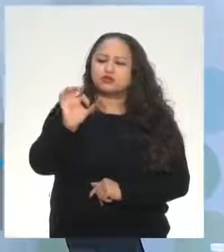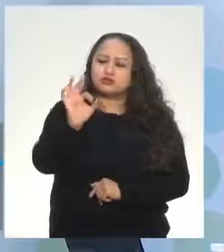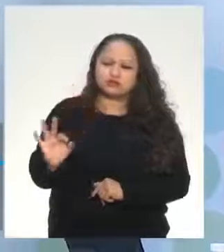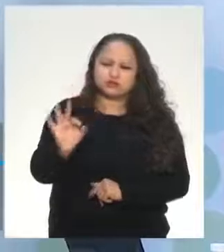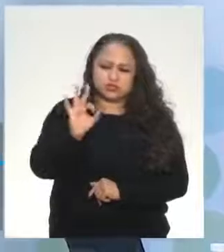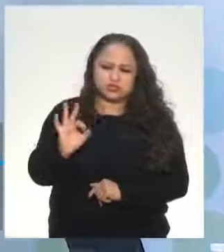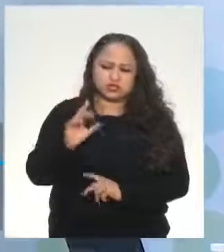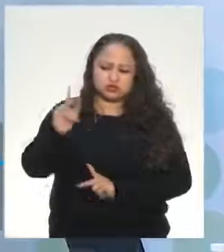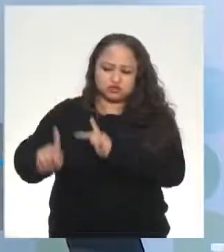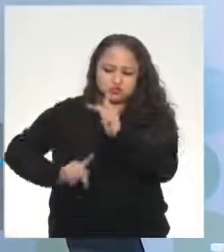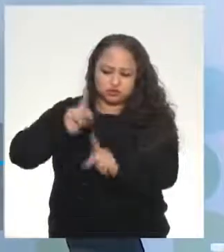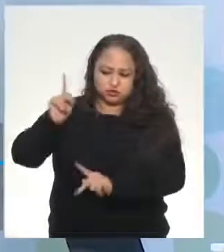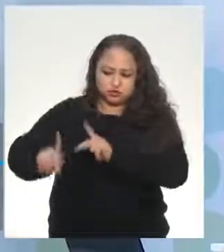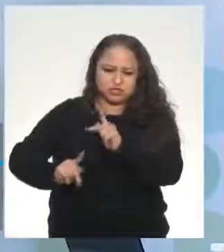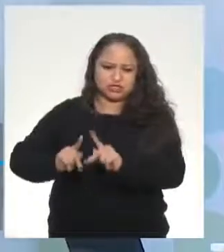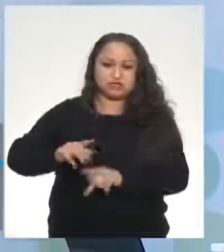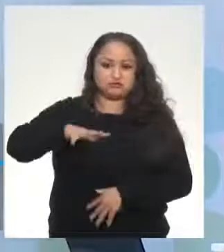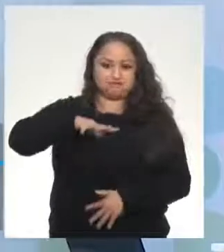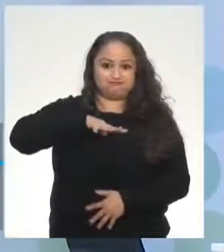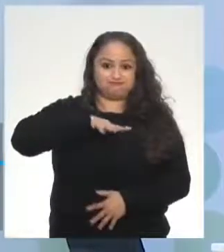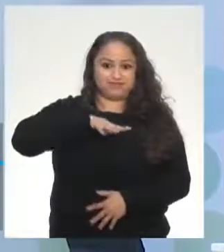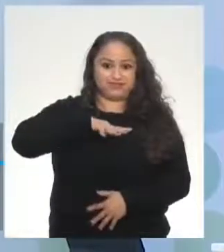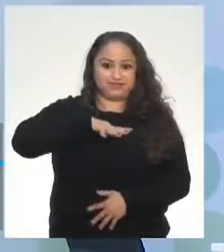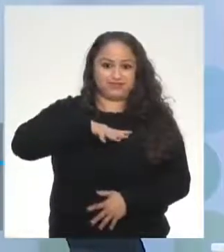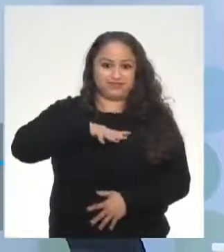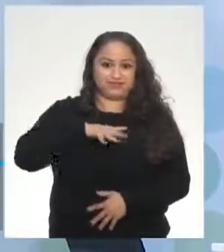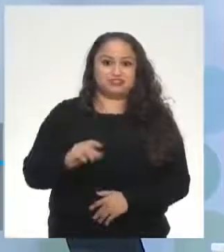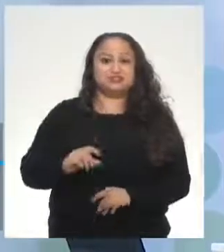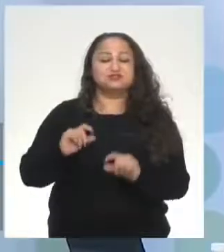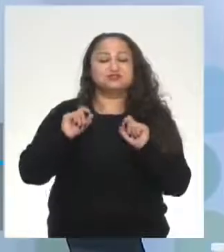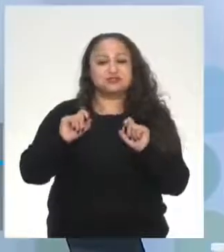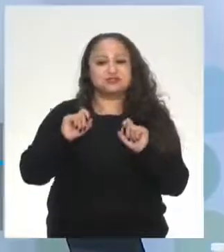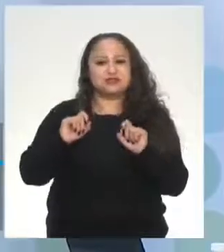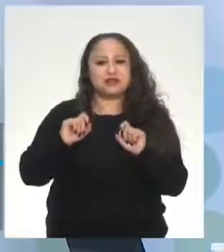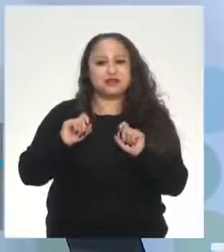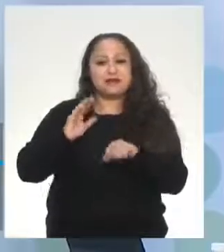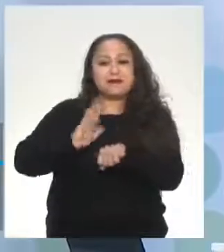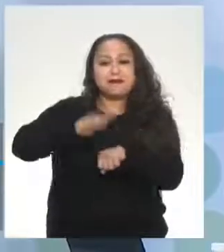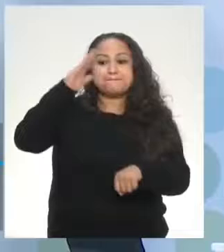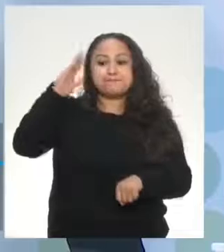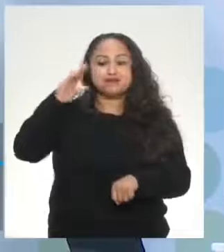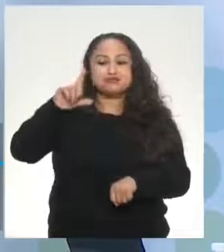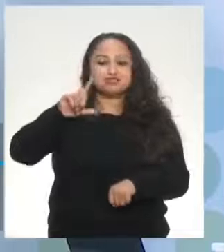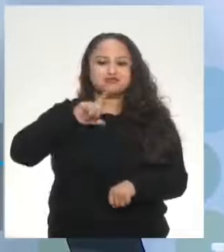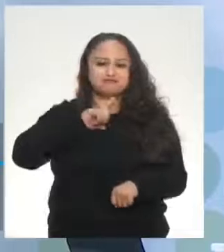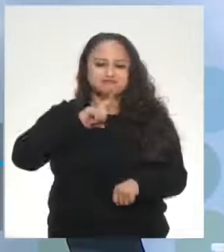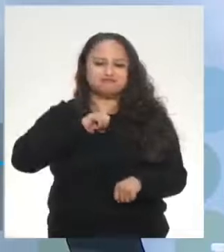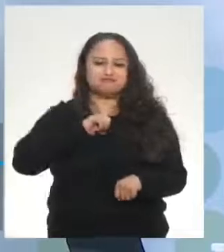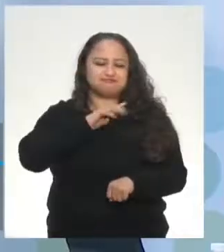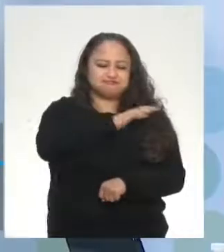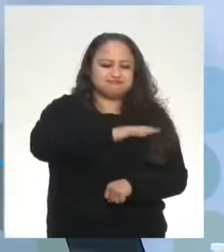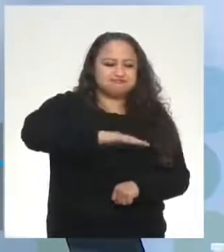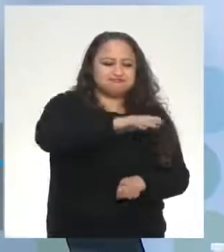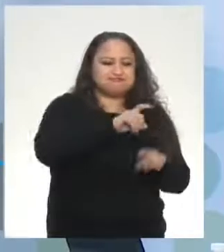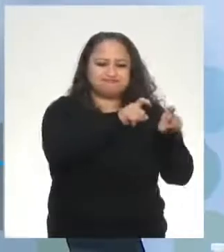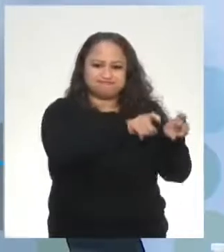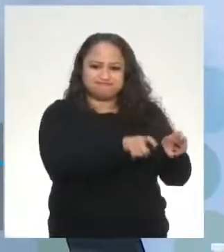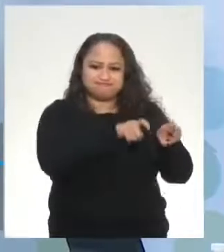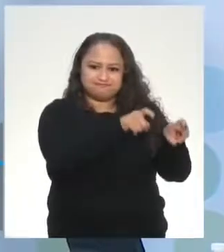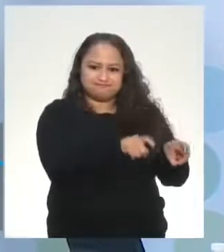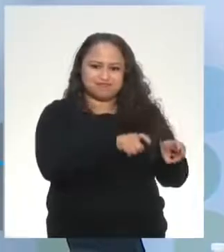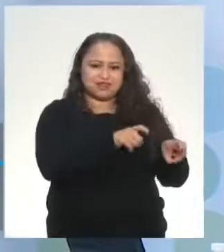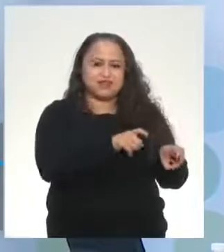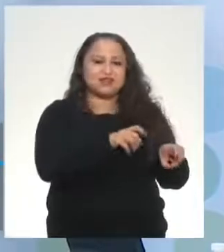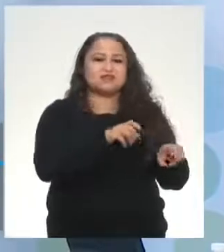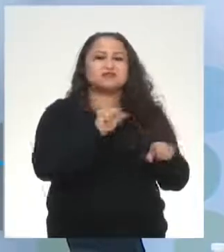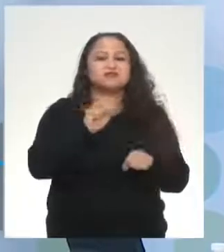falava em 1990 era o inverso. A maior parte da população era rural, até por causa dos países asiáticos, principalmente